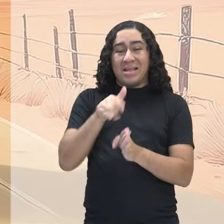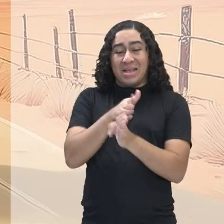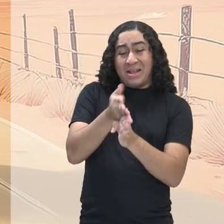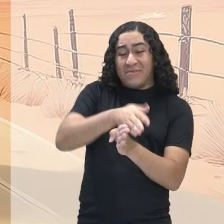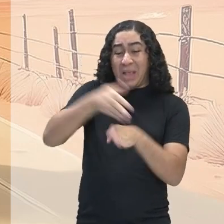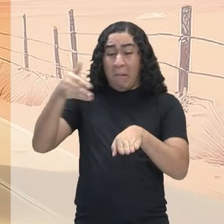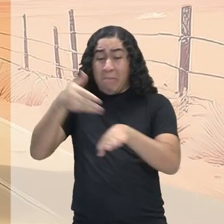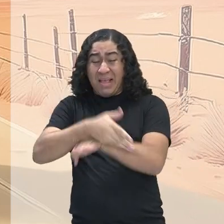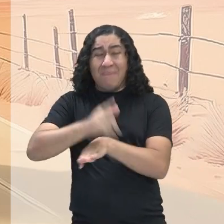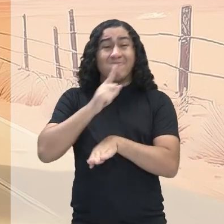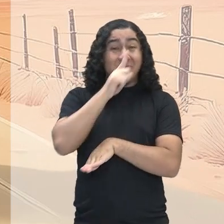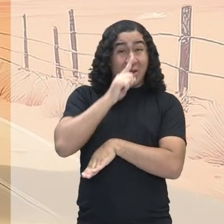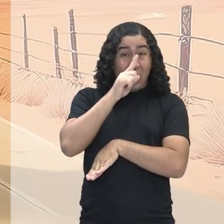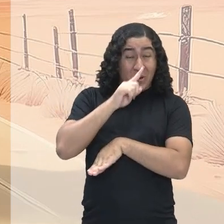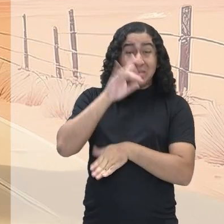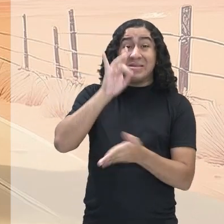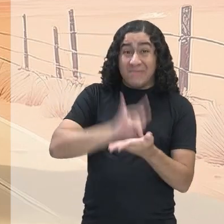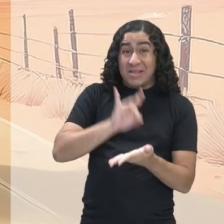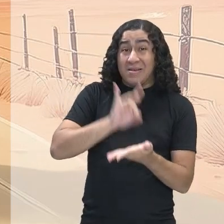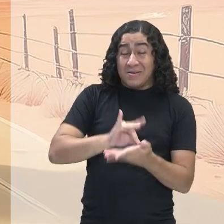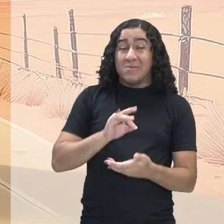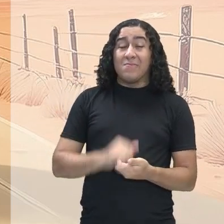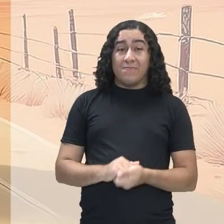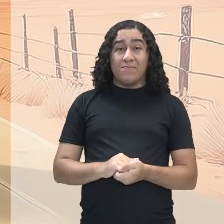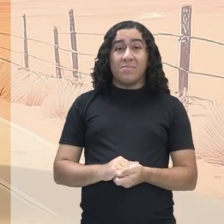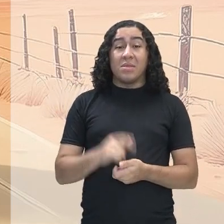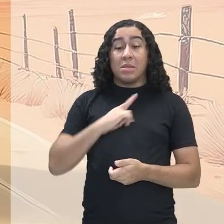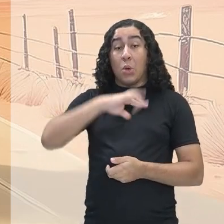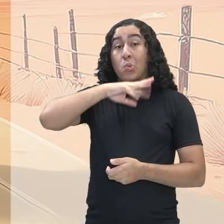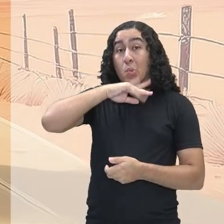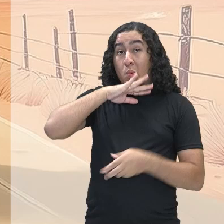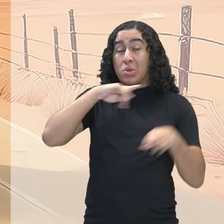arriscadas e perigosas, feitas em péssimas condições